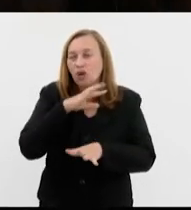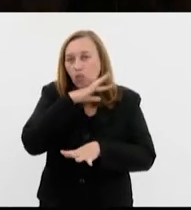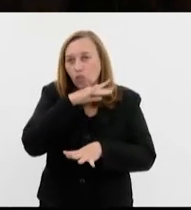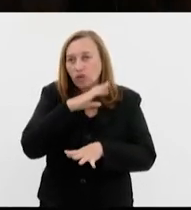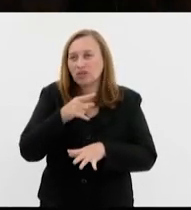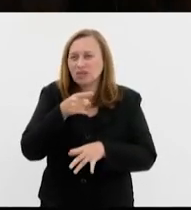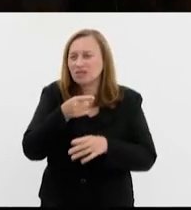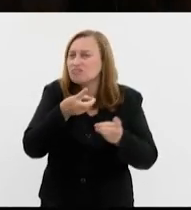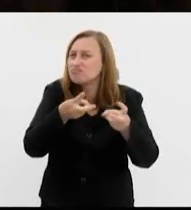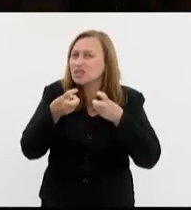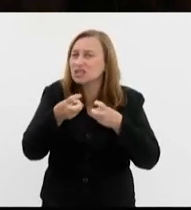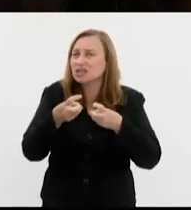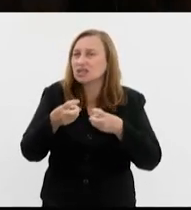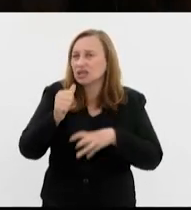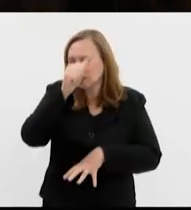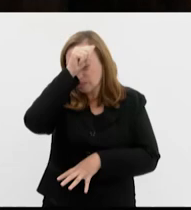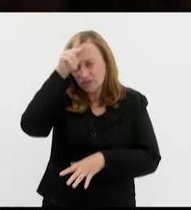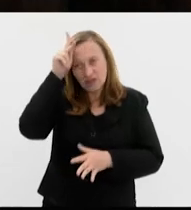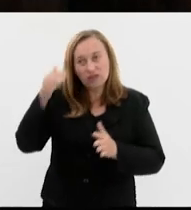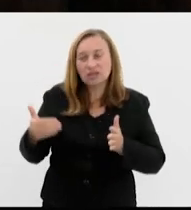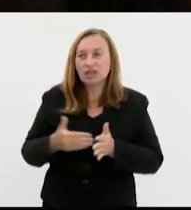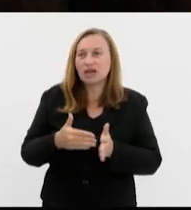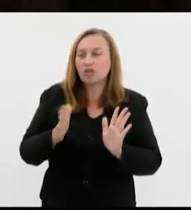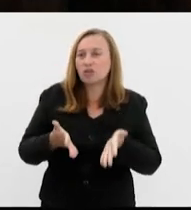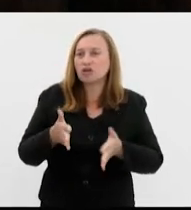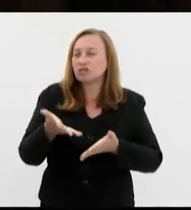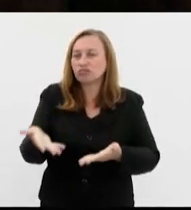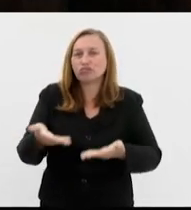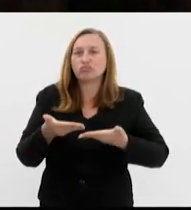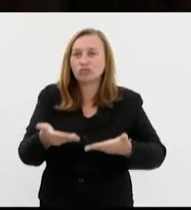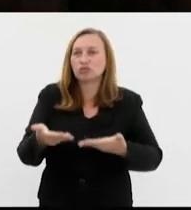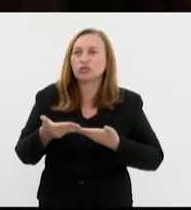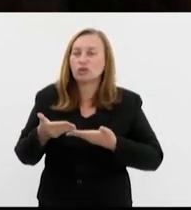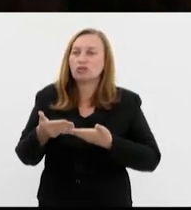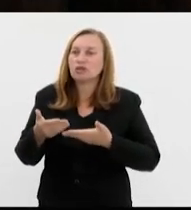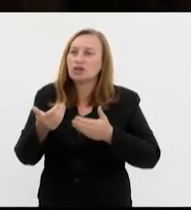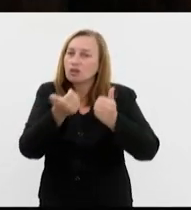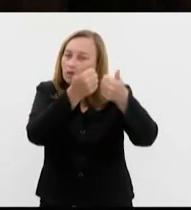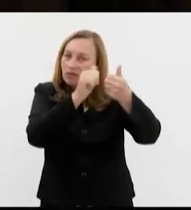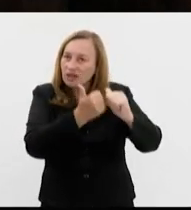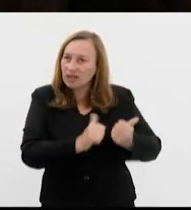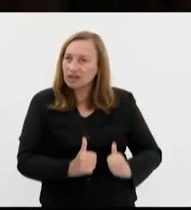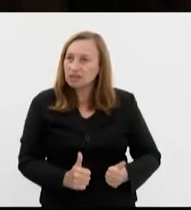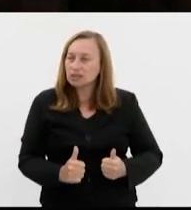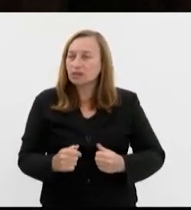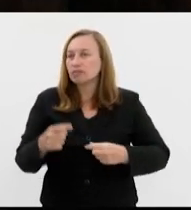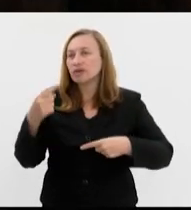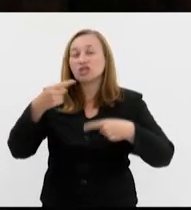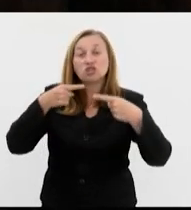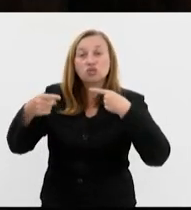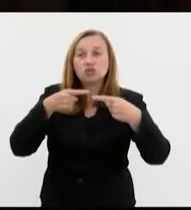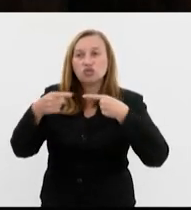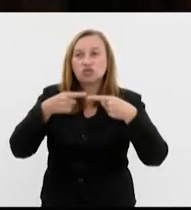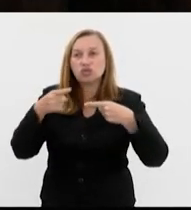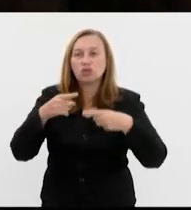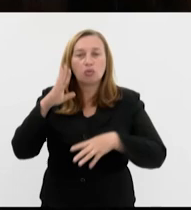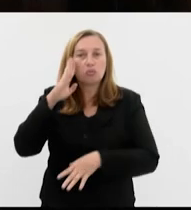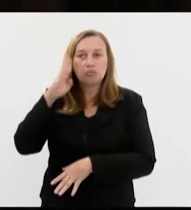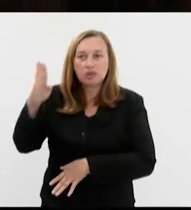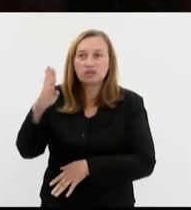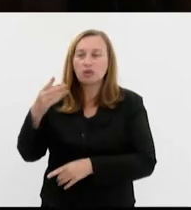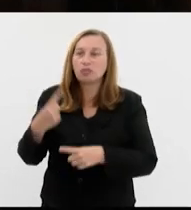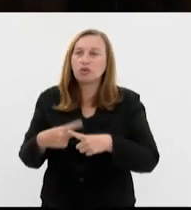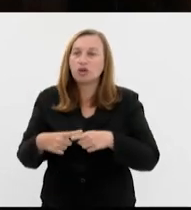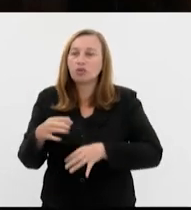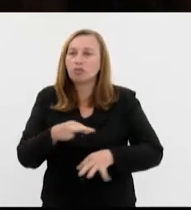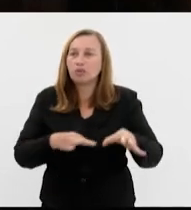e você percebe que a prefeitura até agora não chamou a sociedade para fazer um diagnóstico, para debater publicamente quais são as prioridades, porque o plano diretor é